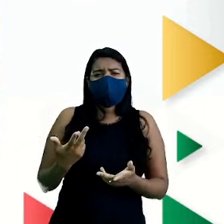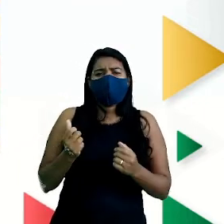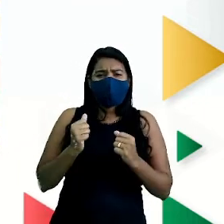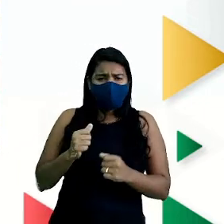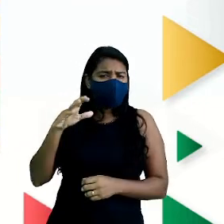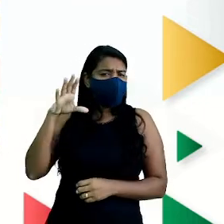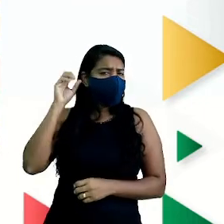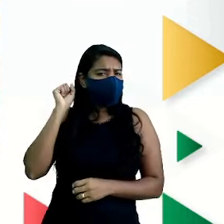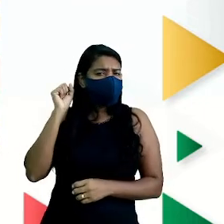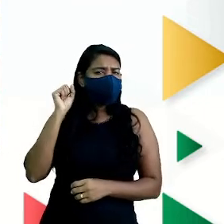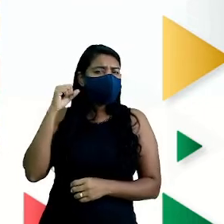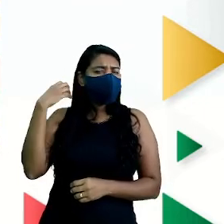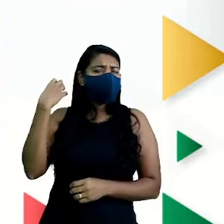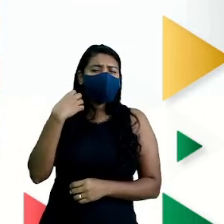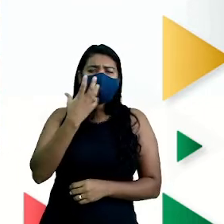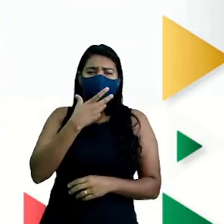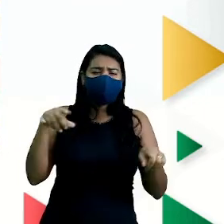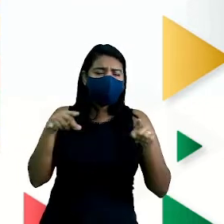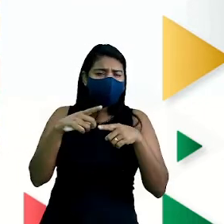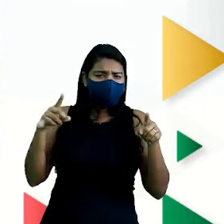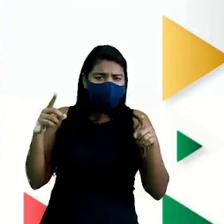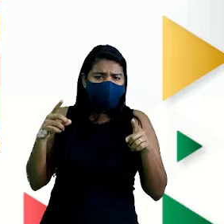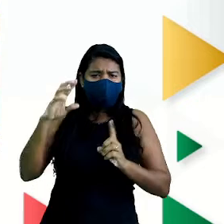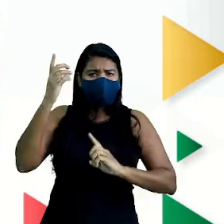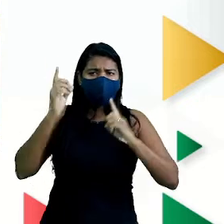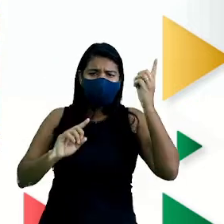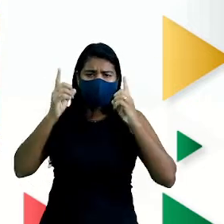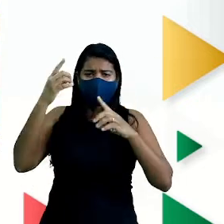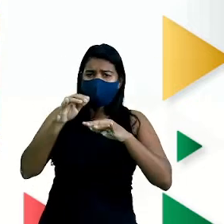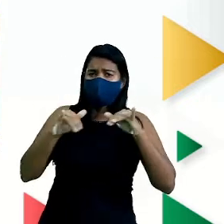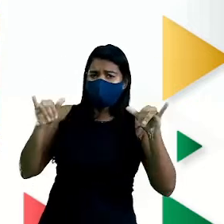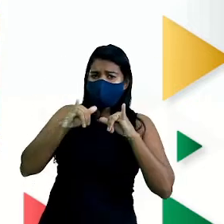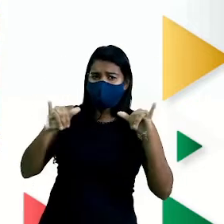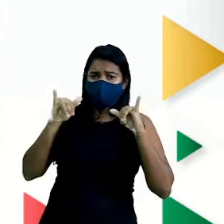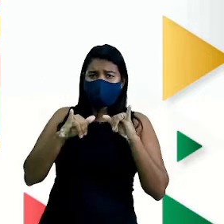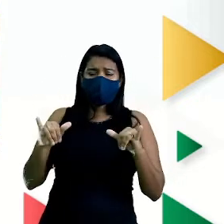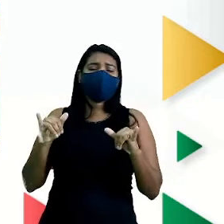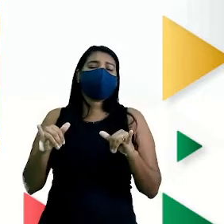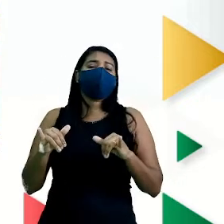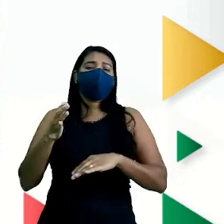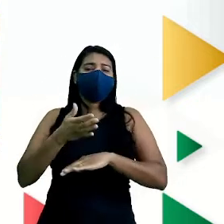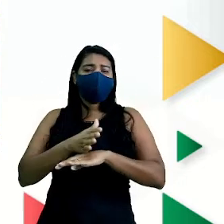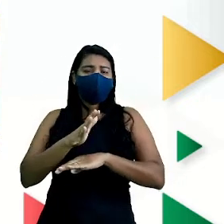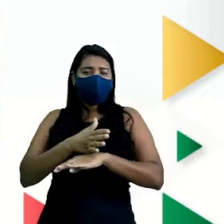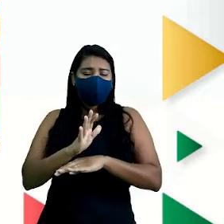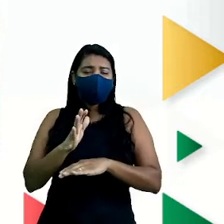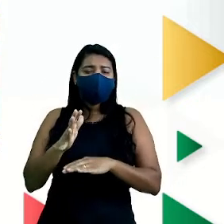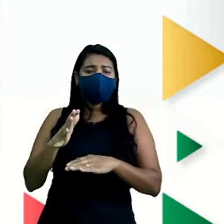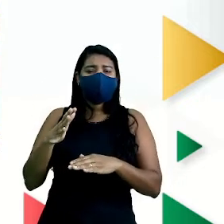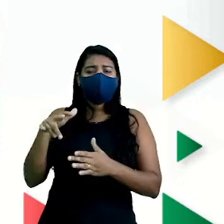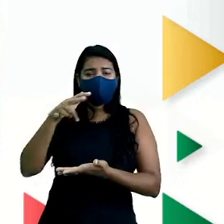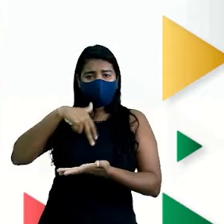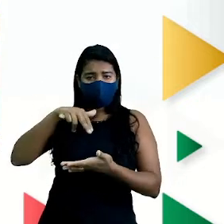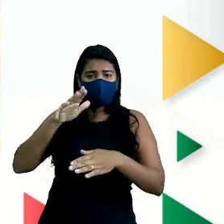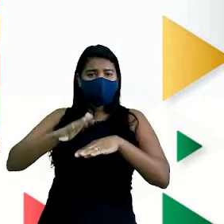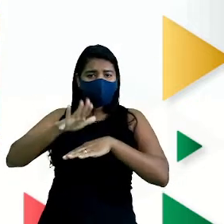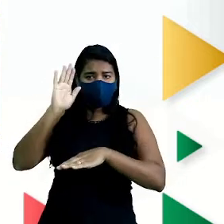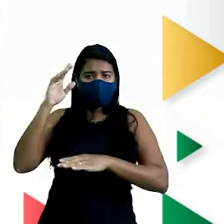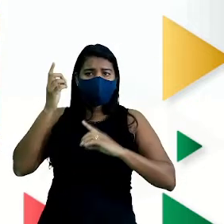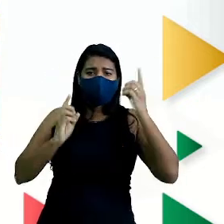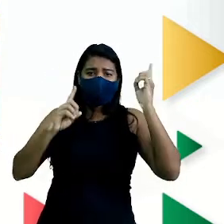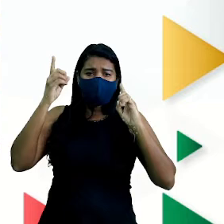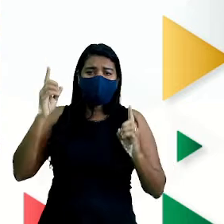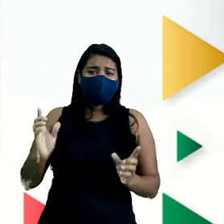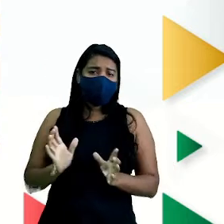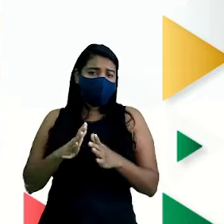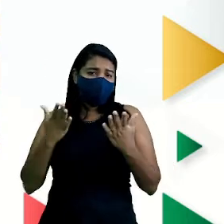ano. Mas assim, o período realmente que ele está mais sendo divulgado, mais executado é durante o carnaval, né? Enfim, né, a gente vai